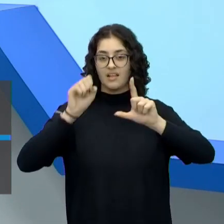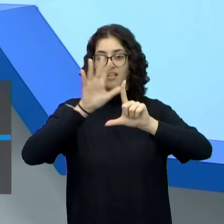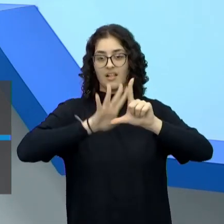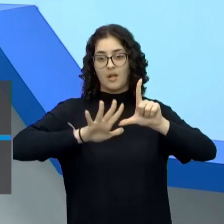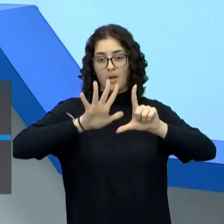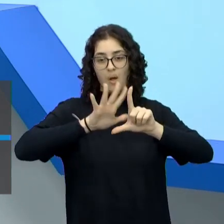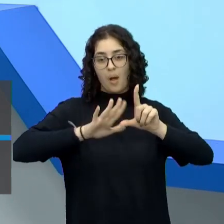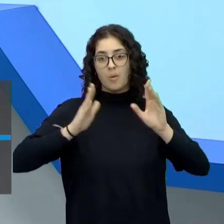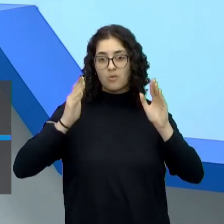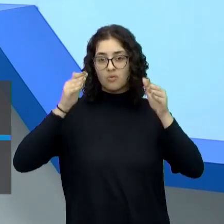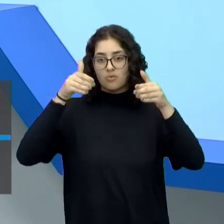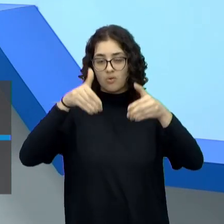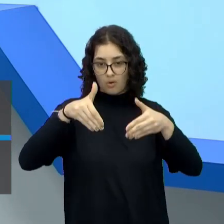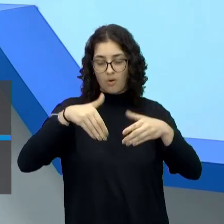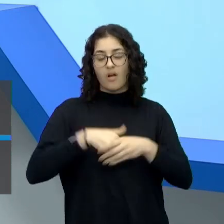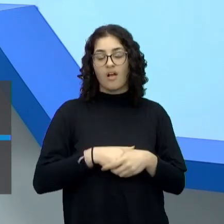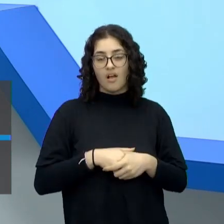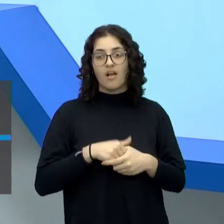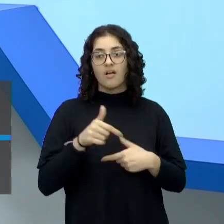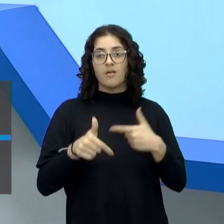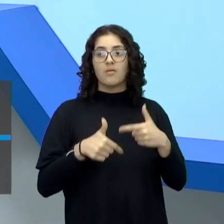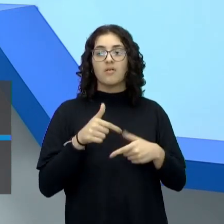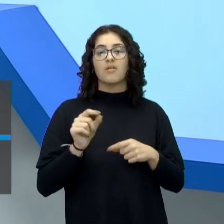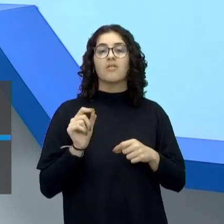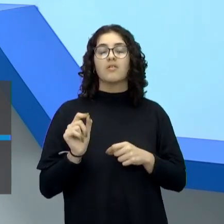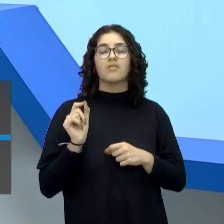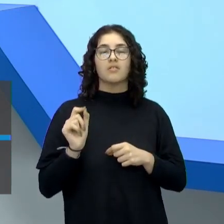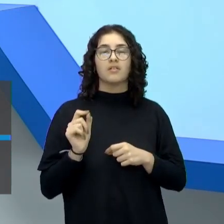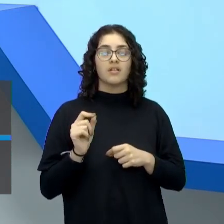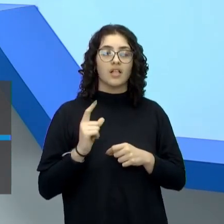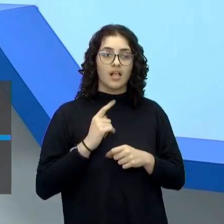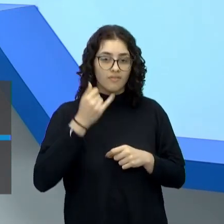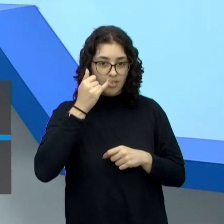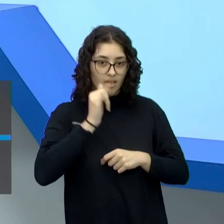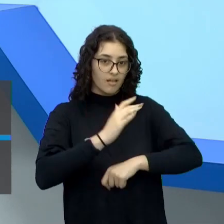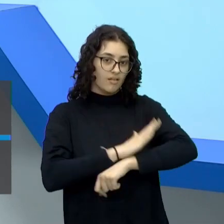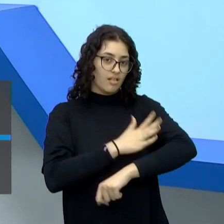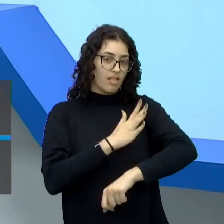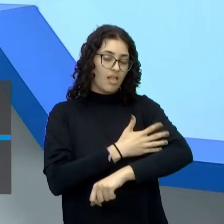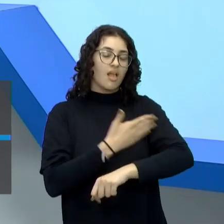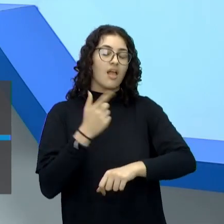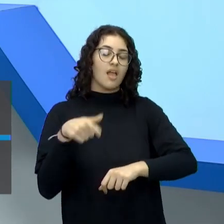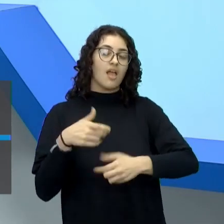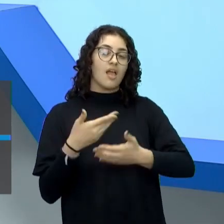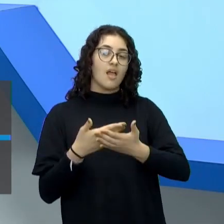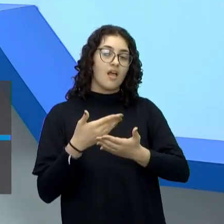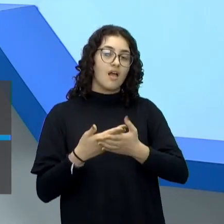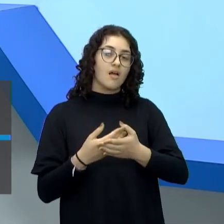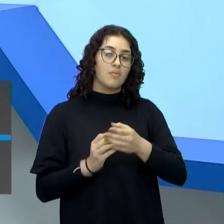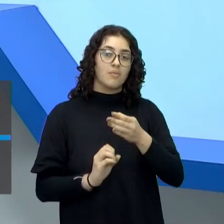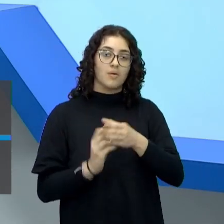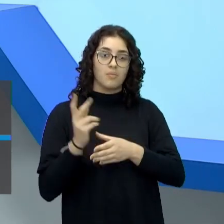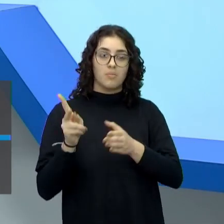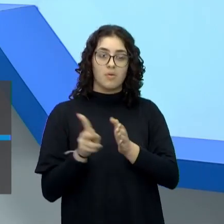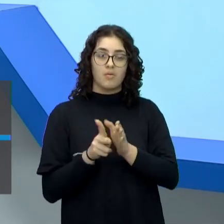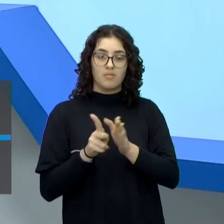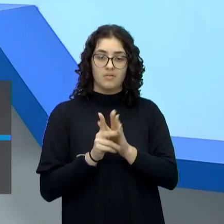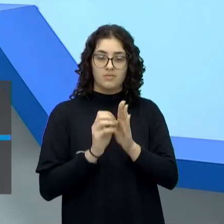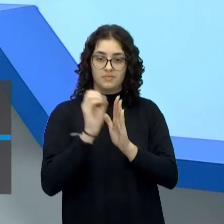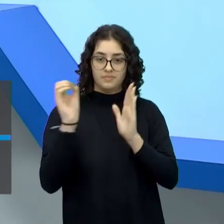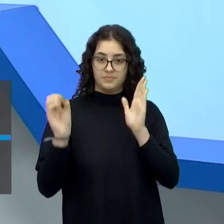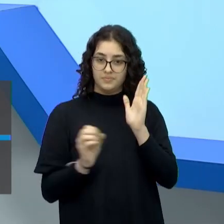canal específico no YouTube que vai trabalhar essa questão da trilha antirracista. São aulas produzidas aqui pelo CMSP com foco,